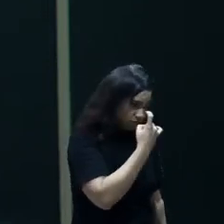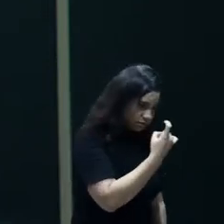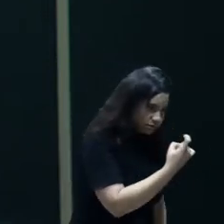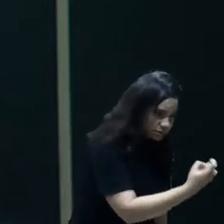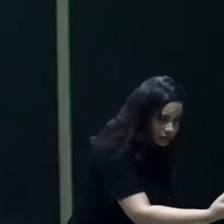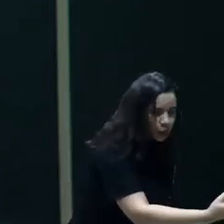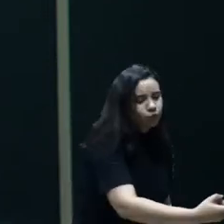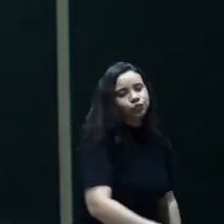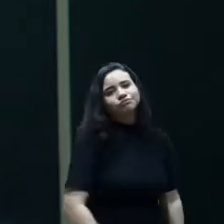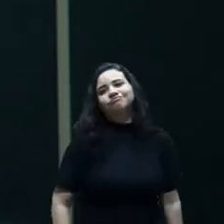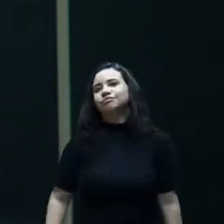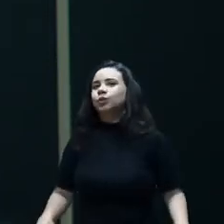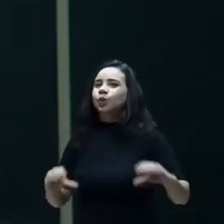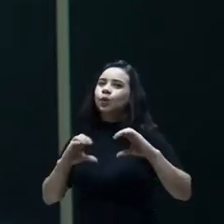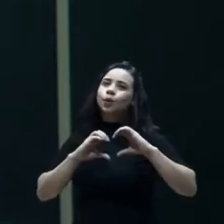deixa o coração dividido.